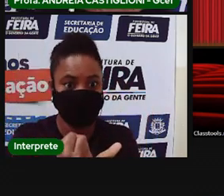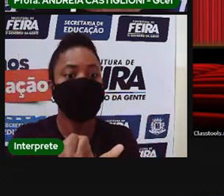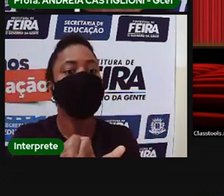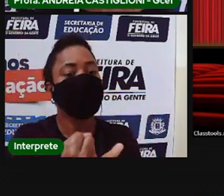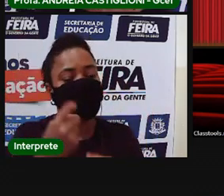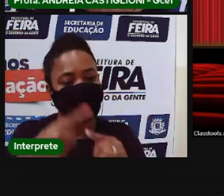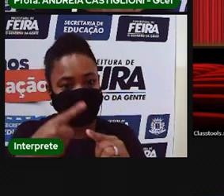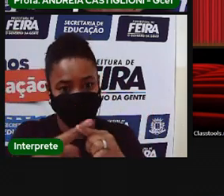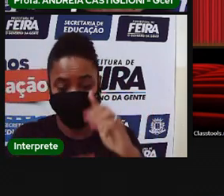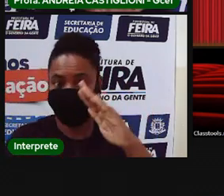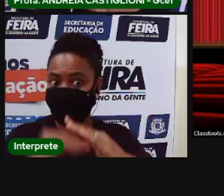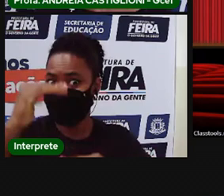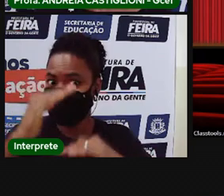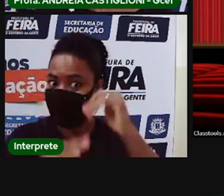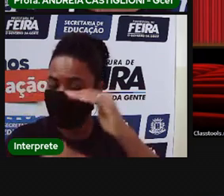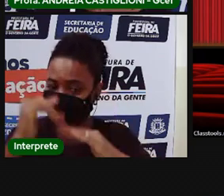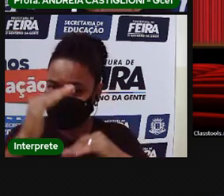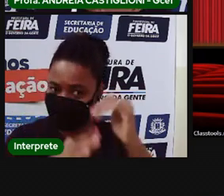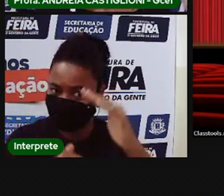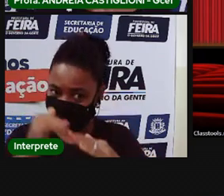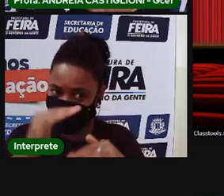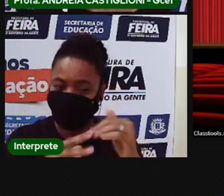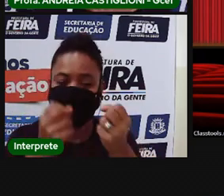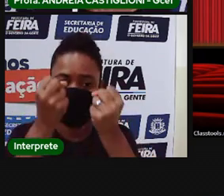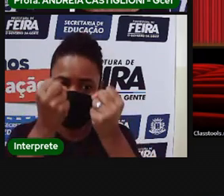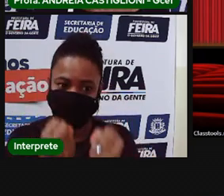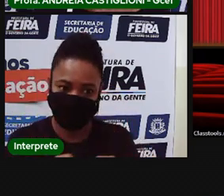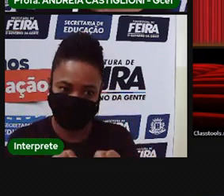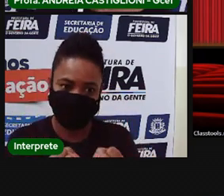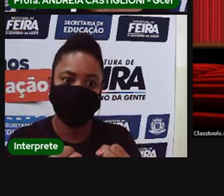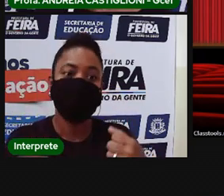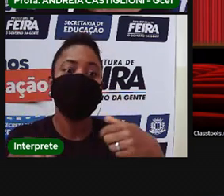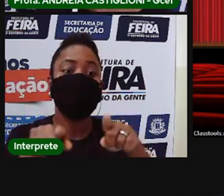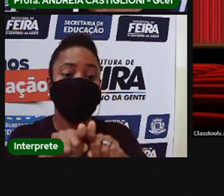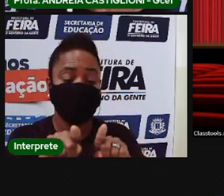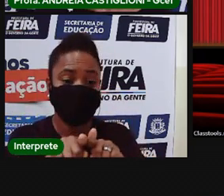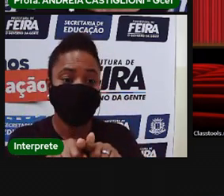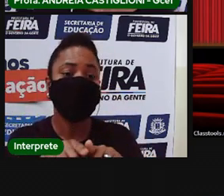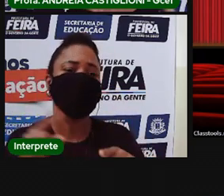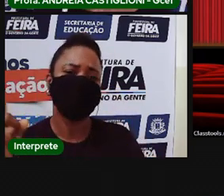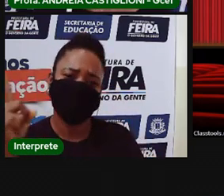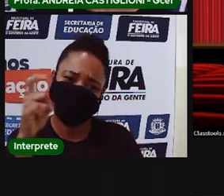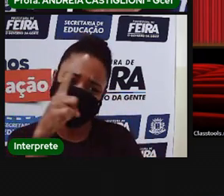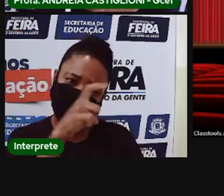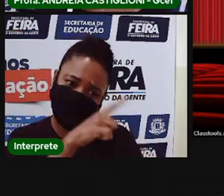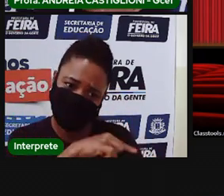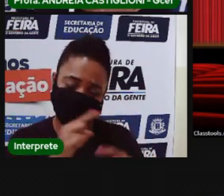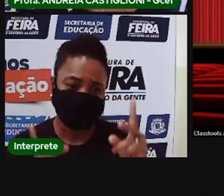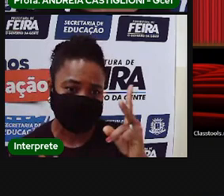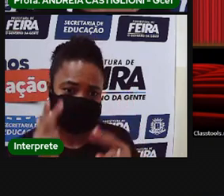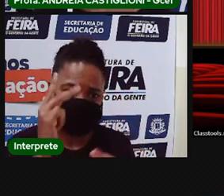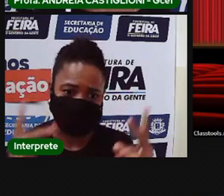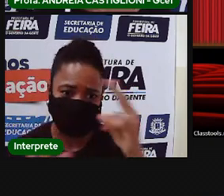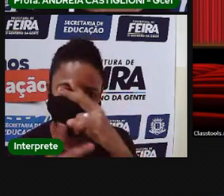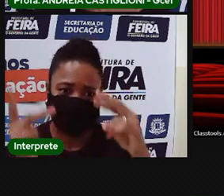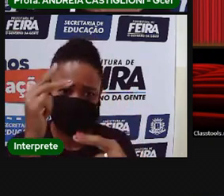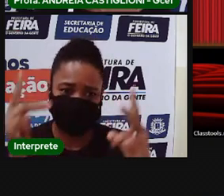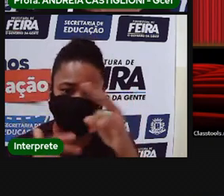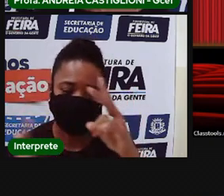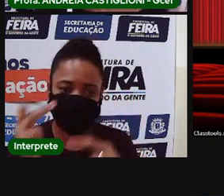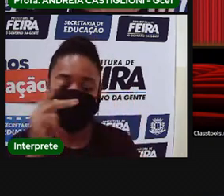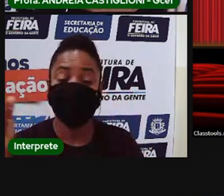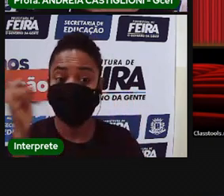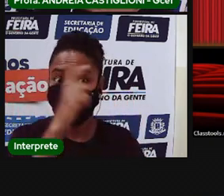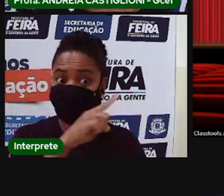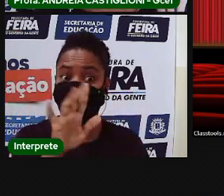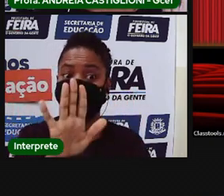programa profissional. Sim. E segundo, ele é muito difícil de ser utilizado. Mas, por exemplo, com o Canva, que a gente vai estar vendo daqui a pouco